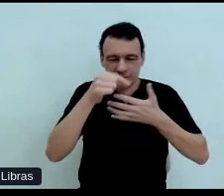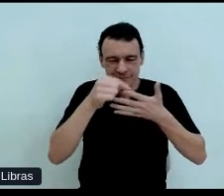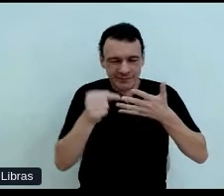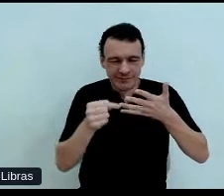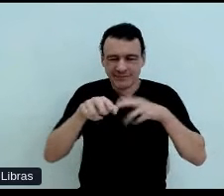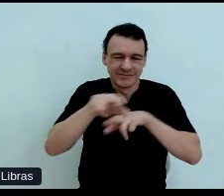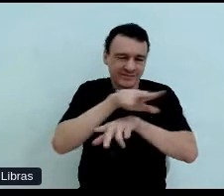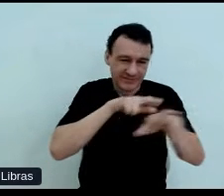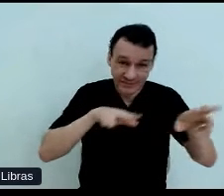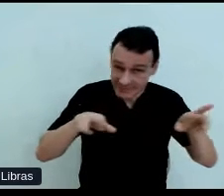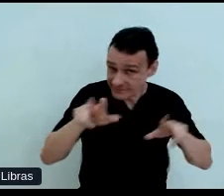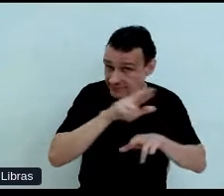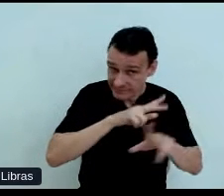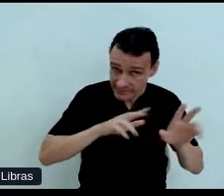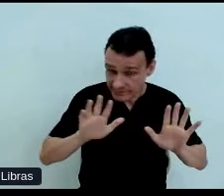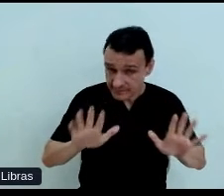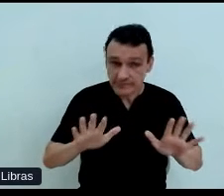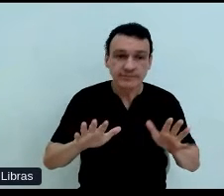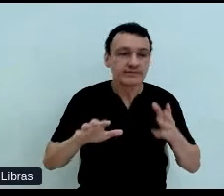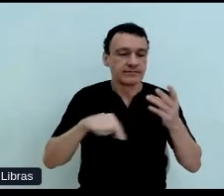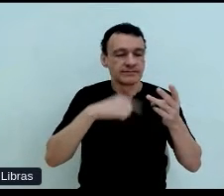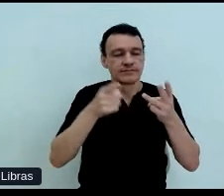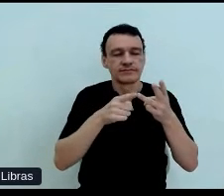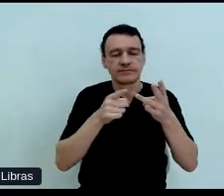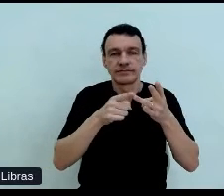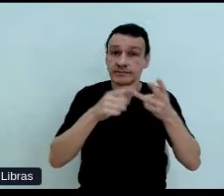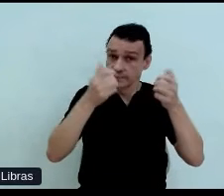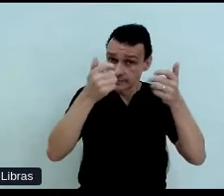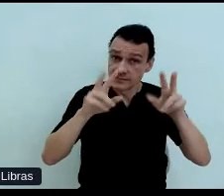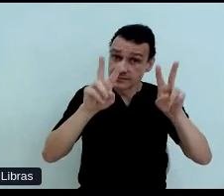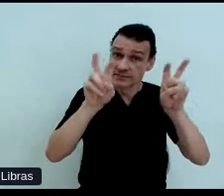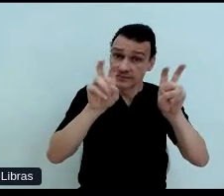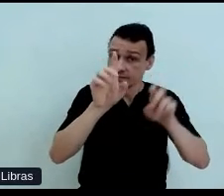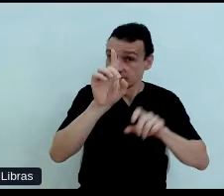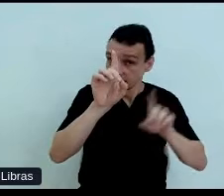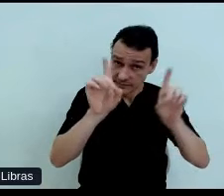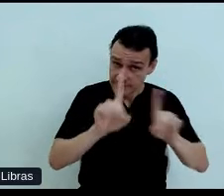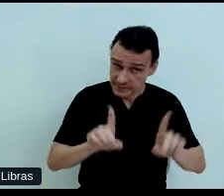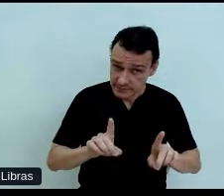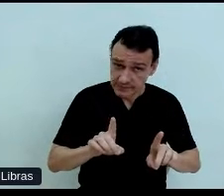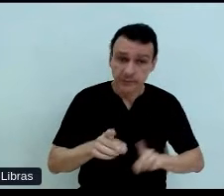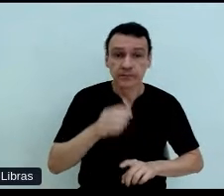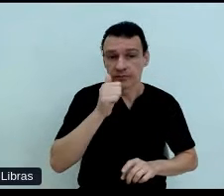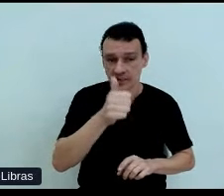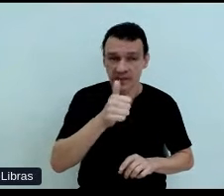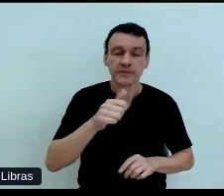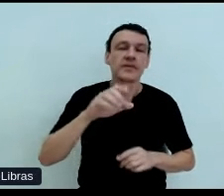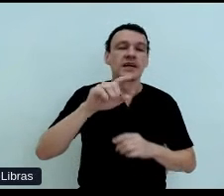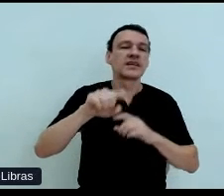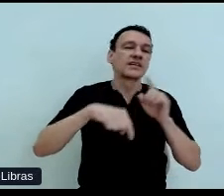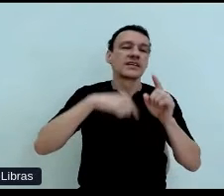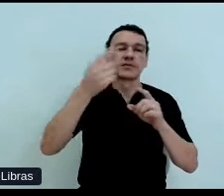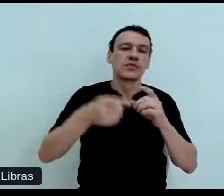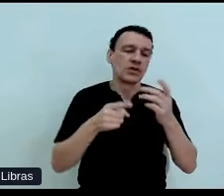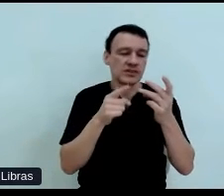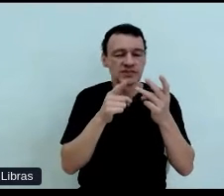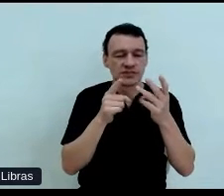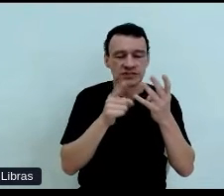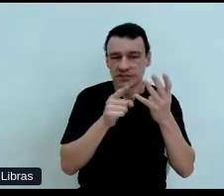Depois a gente vai bater um papo sobre deficiência e logo em seguida sobre o paradigma